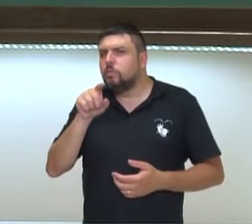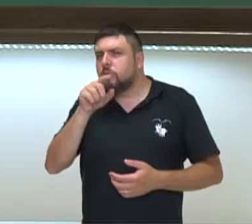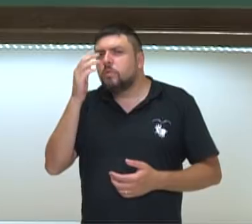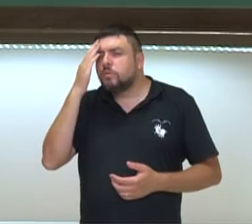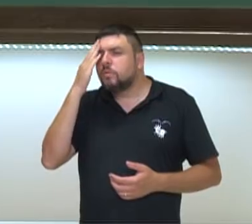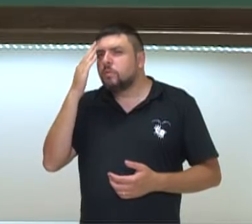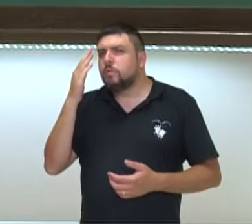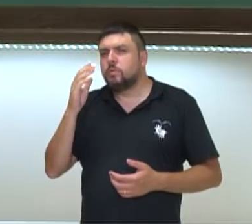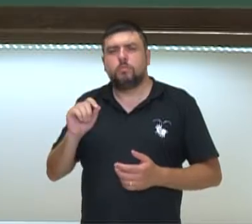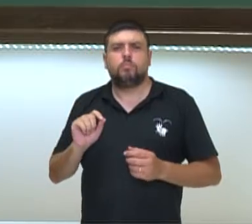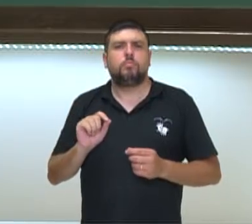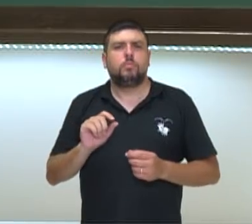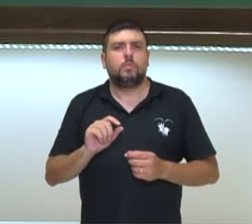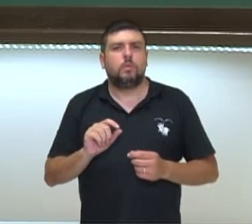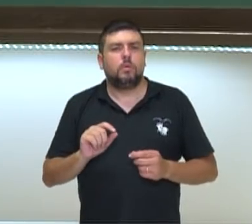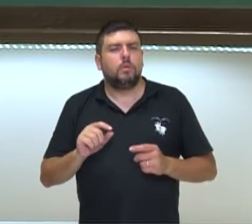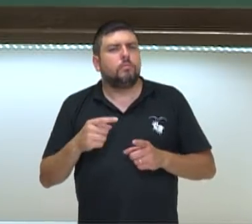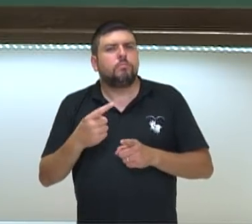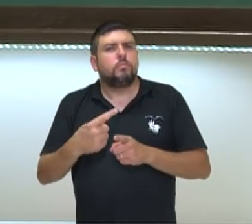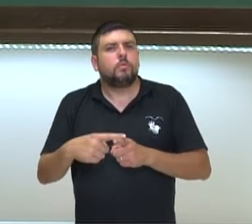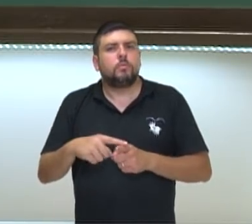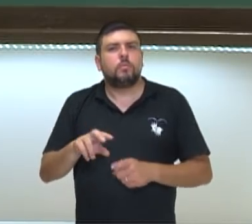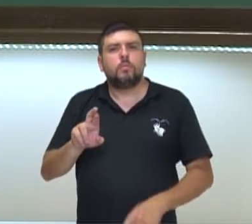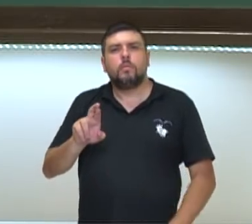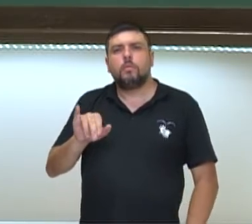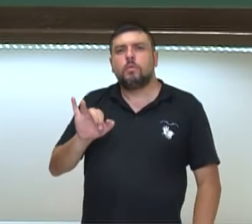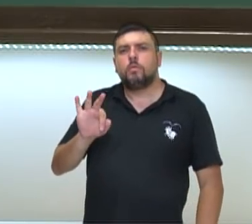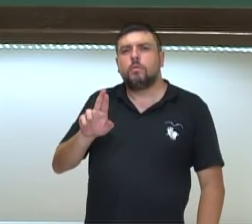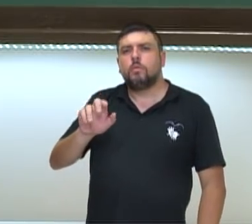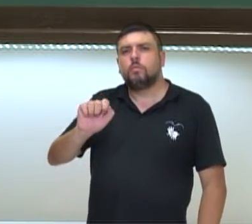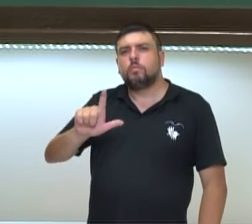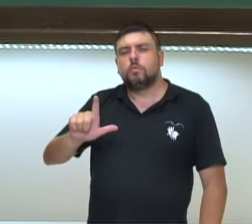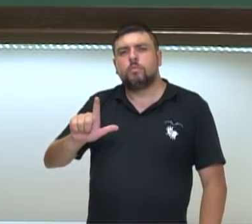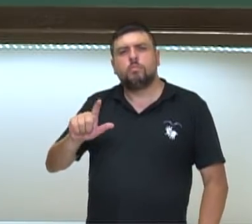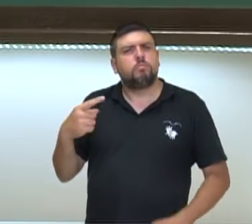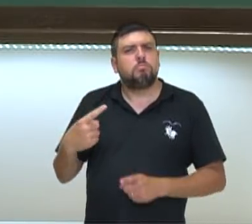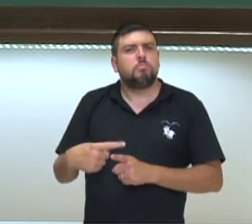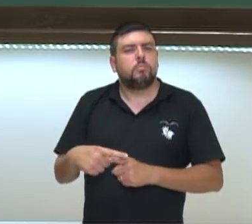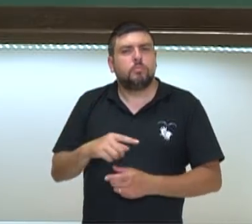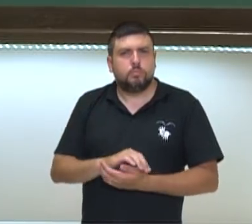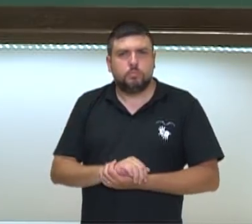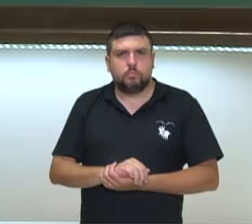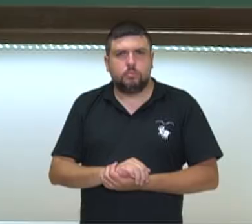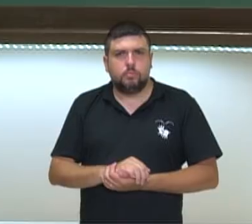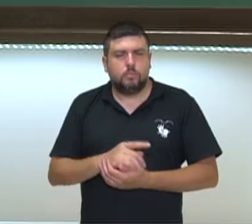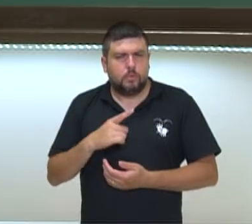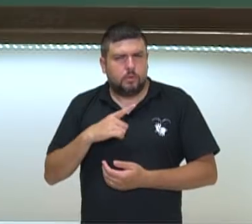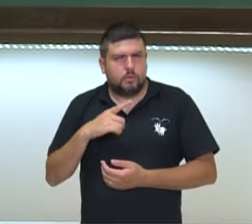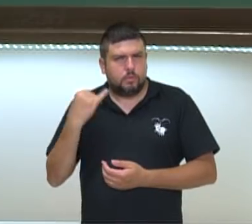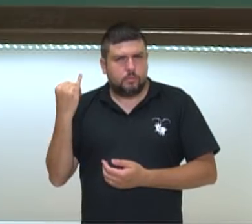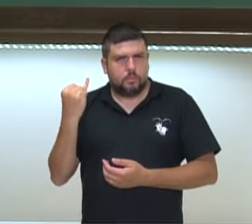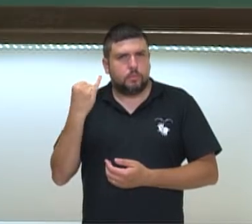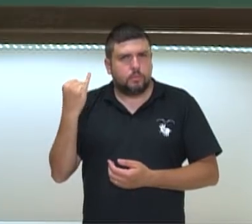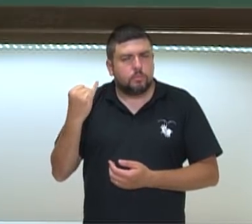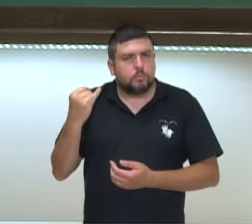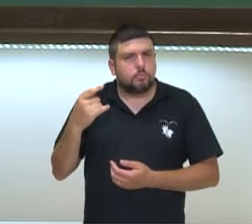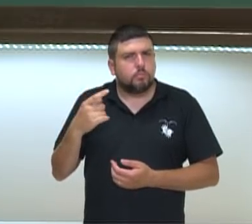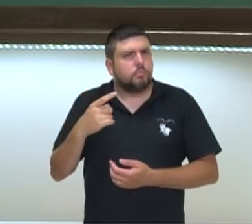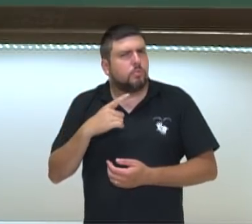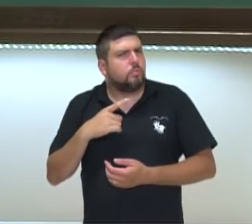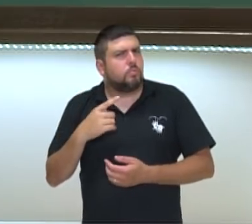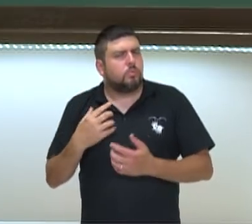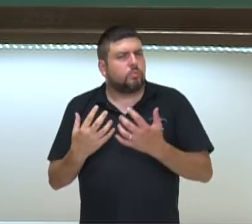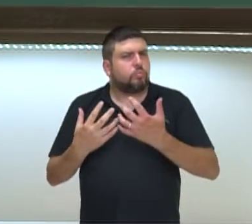dizer esse ritual? Para que, afinal de contas, que servem os rituais? Tem alguma importância? Qual é a função